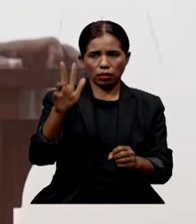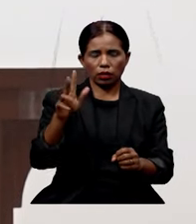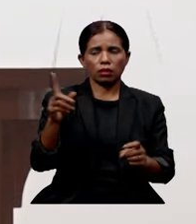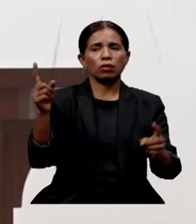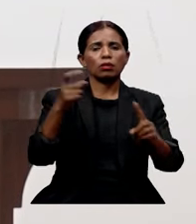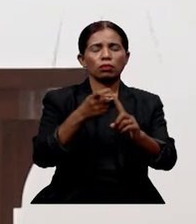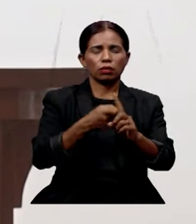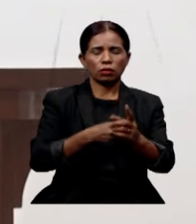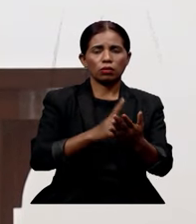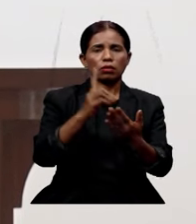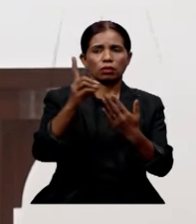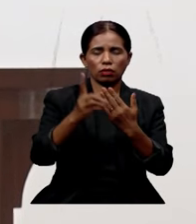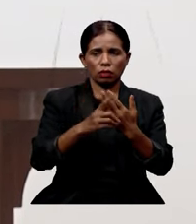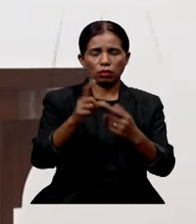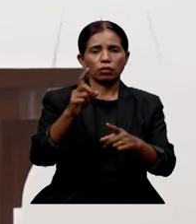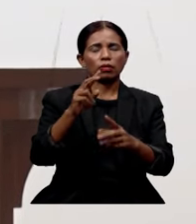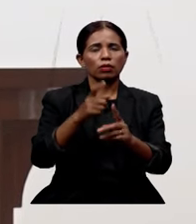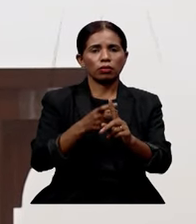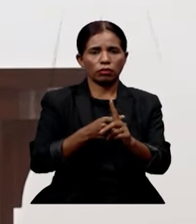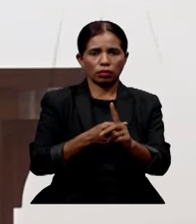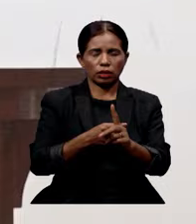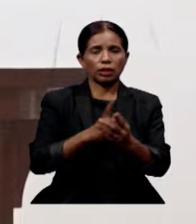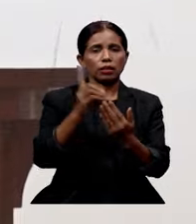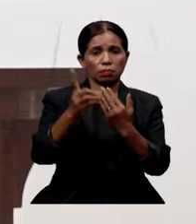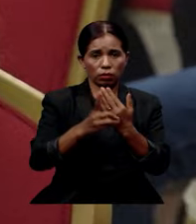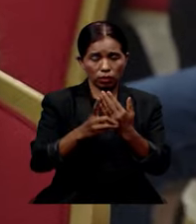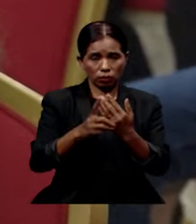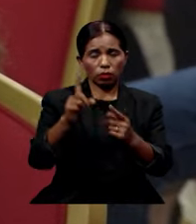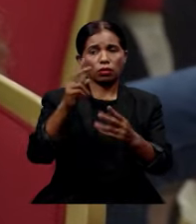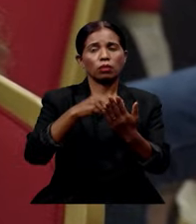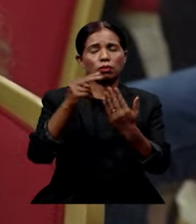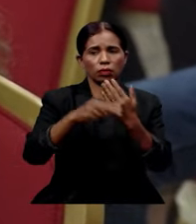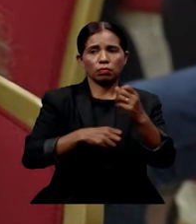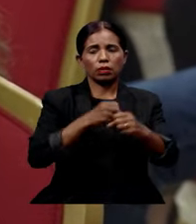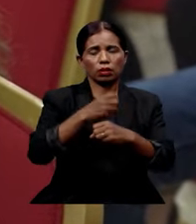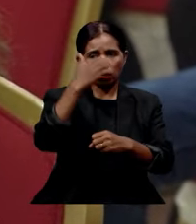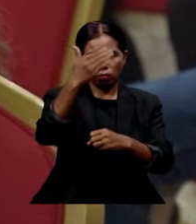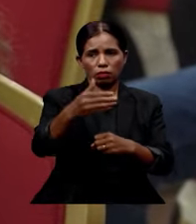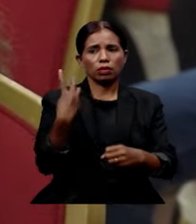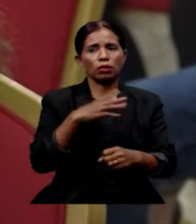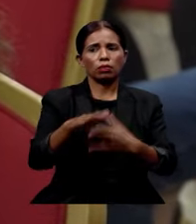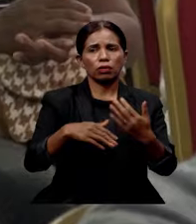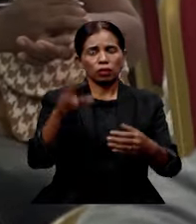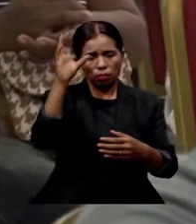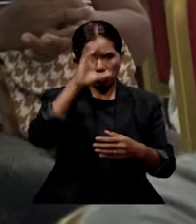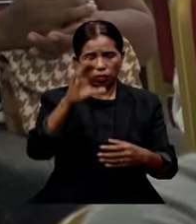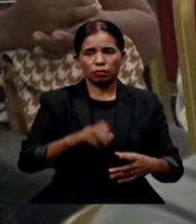falar em novembro, tina mais né? E teu de Cibuca?